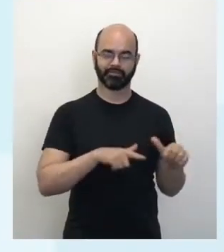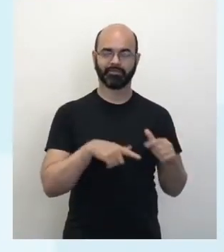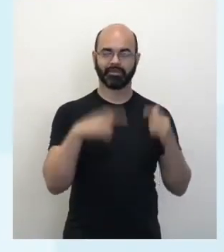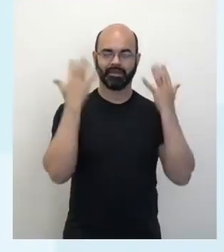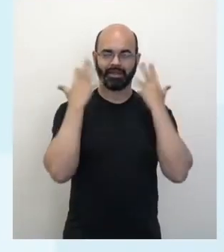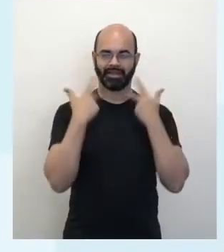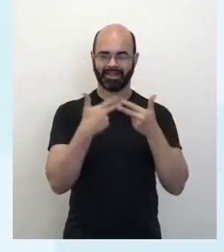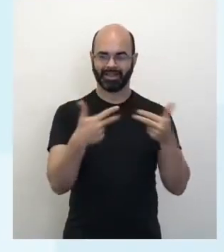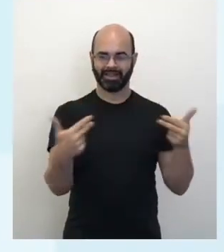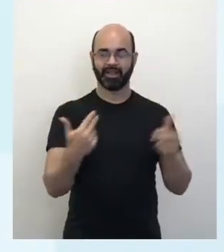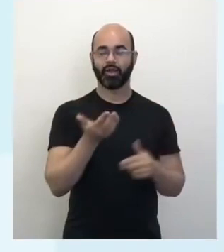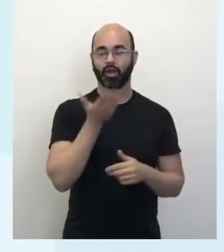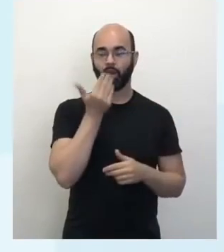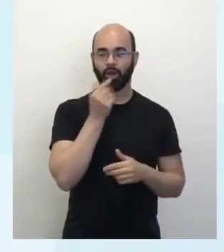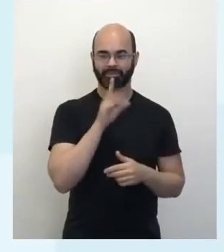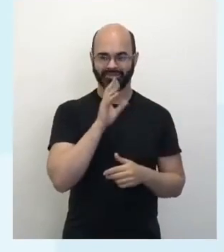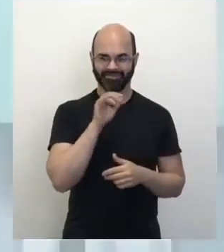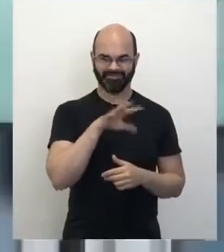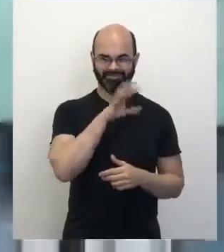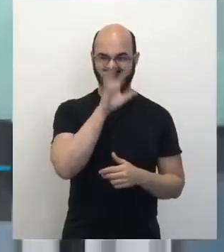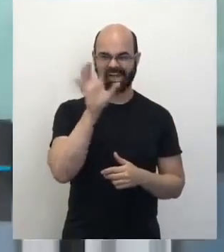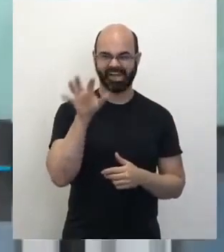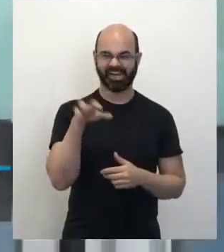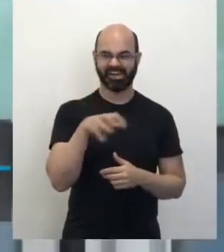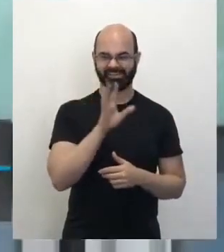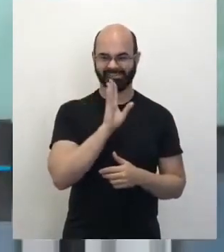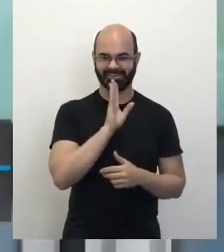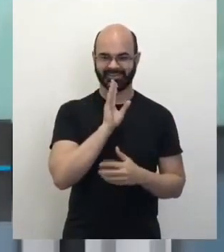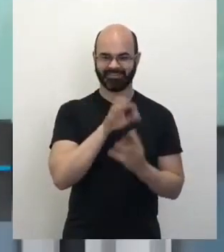leão, né? Sim. Aquele...